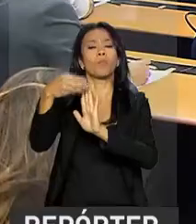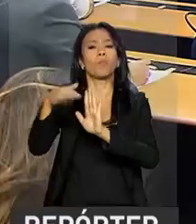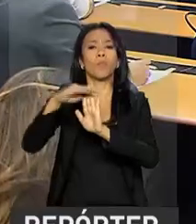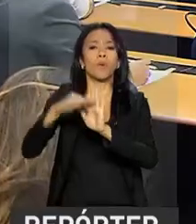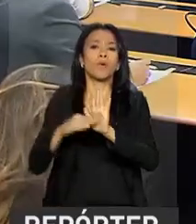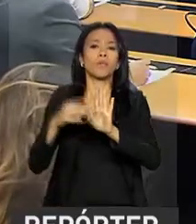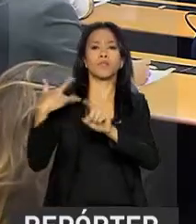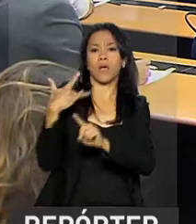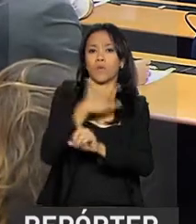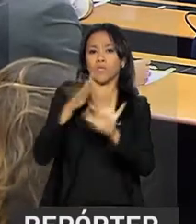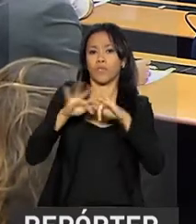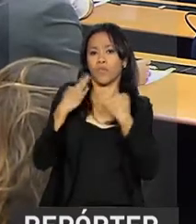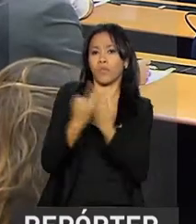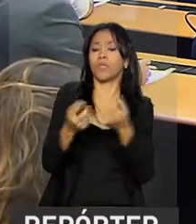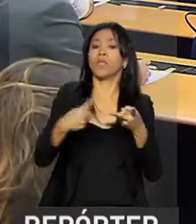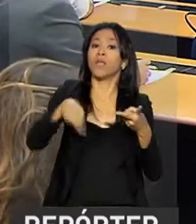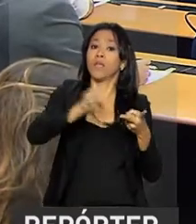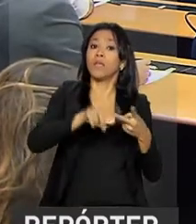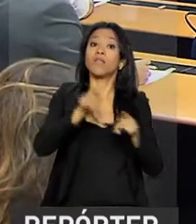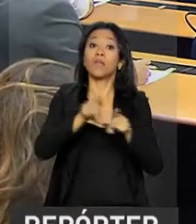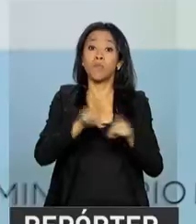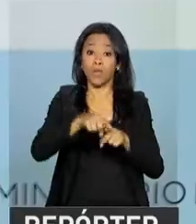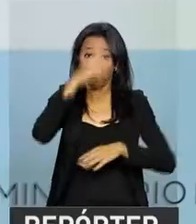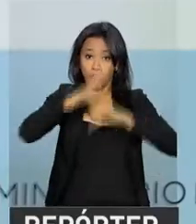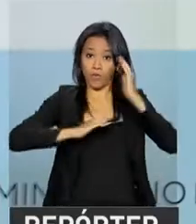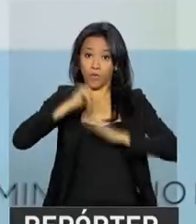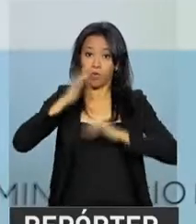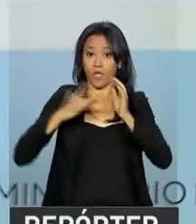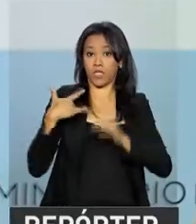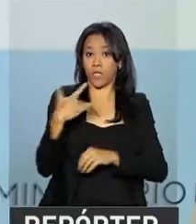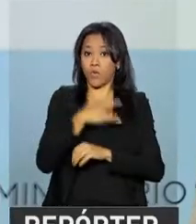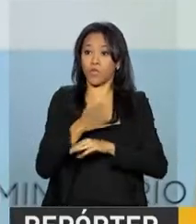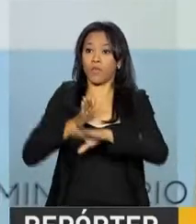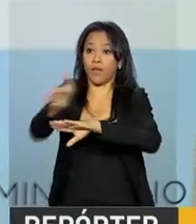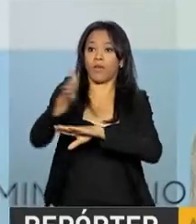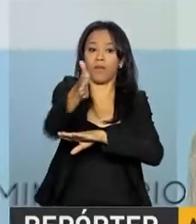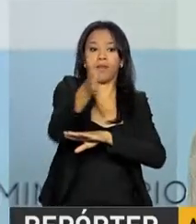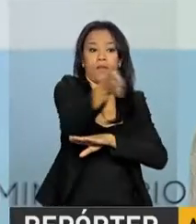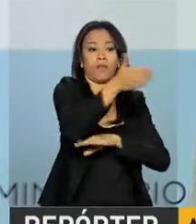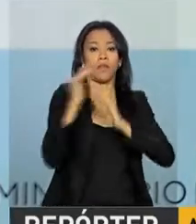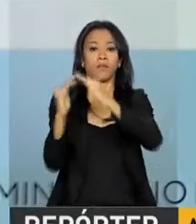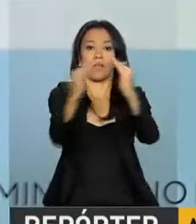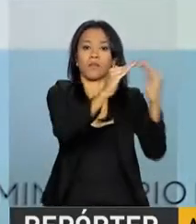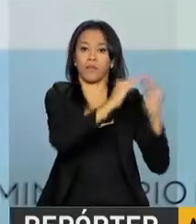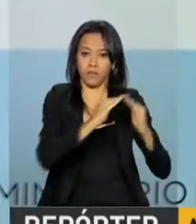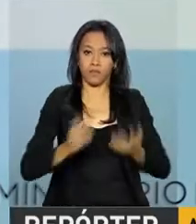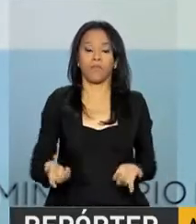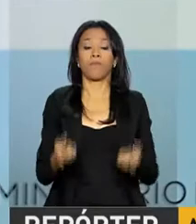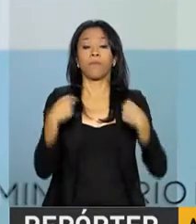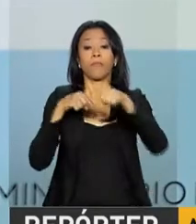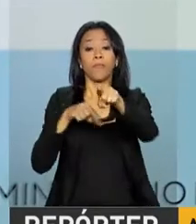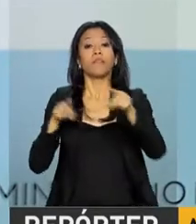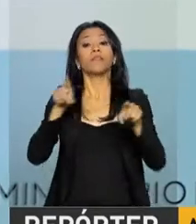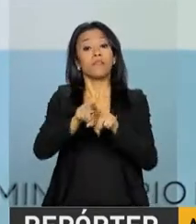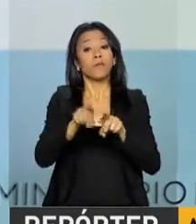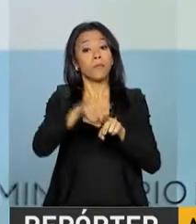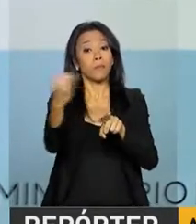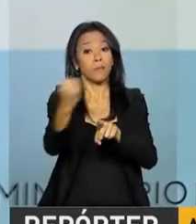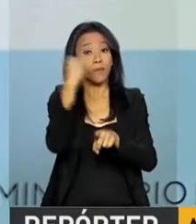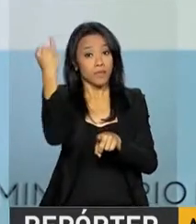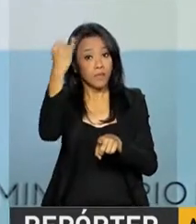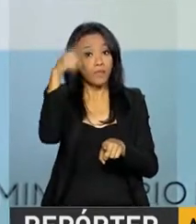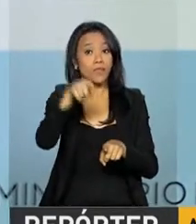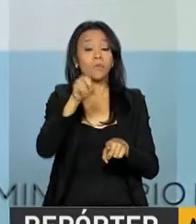e no trabalho dos agentes de saúde uma importante mudança integração da atenção básica com a vigilância em saúde